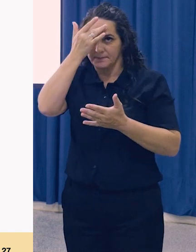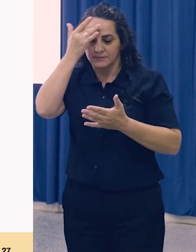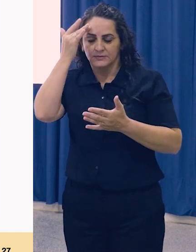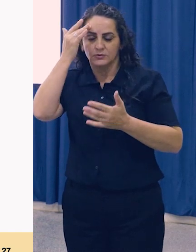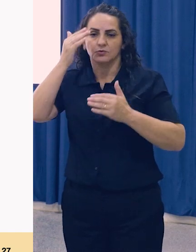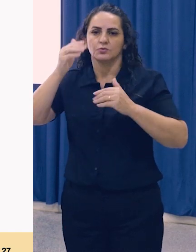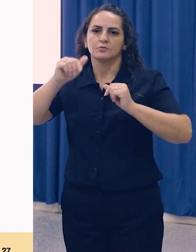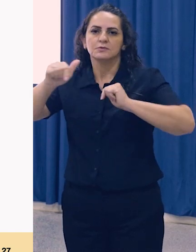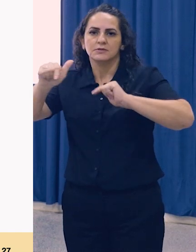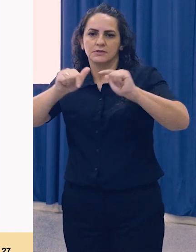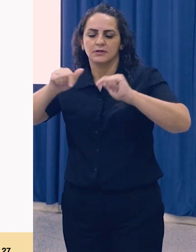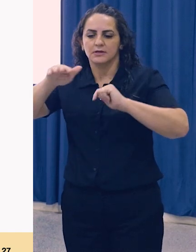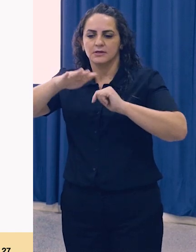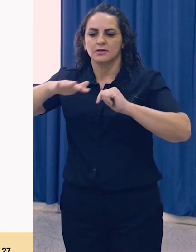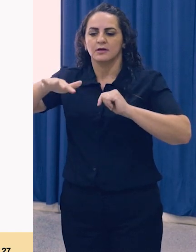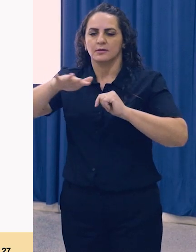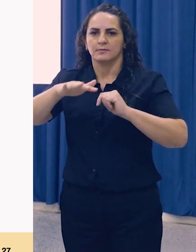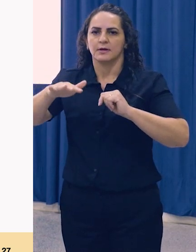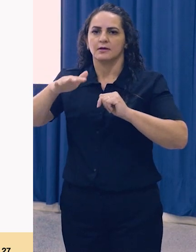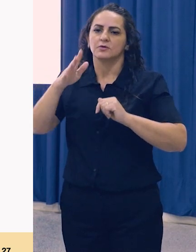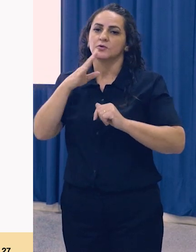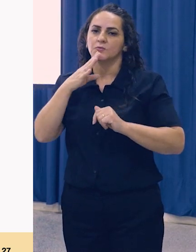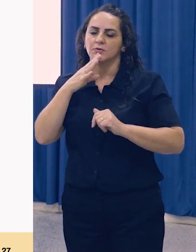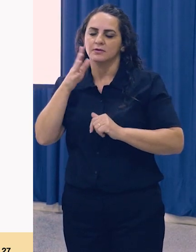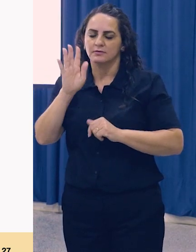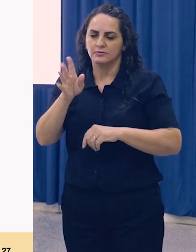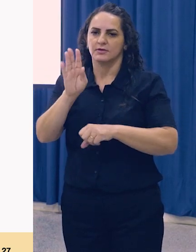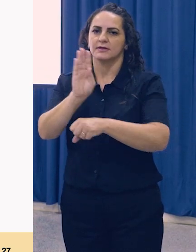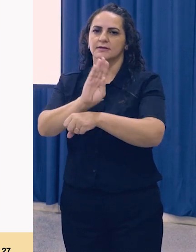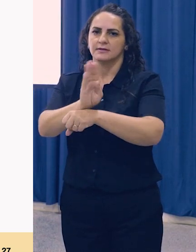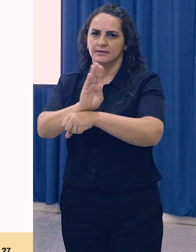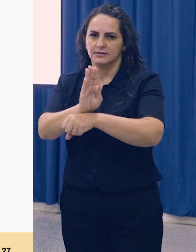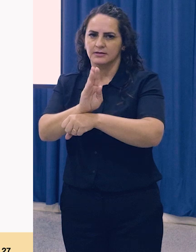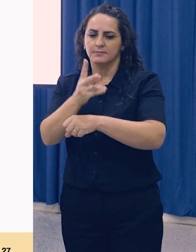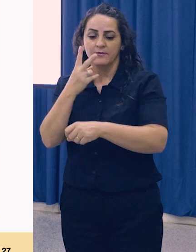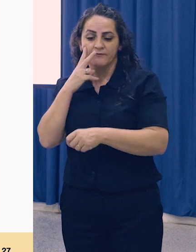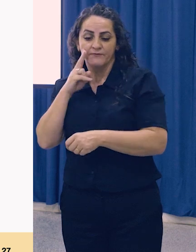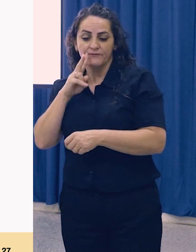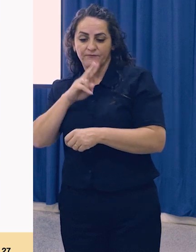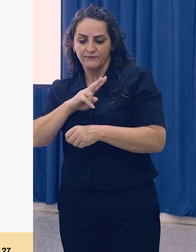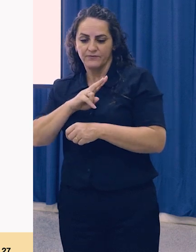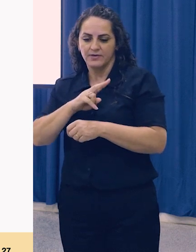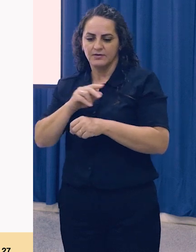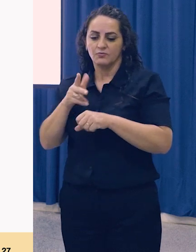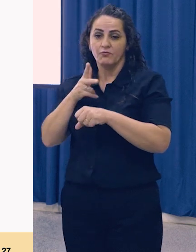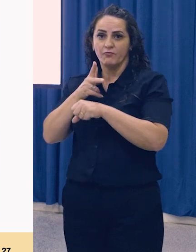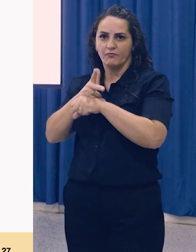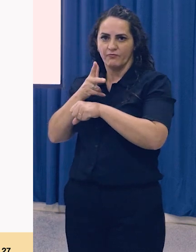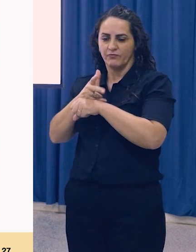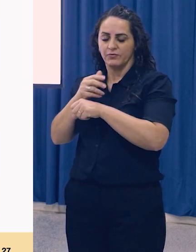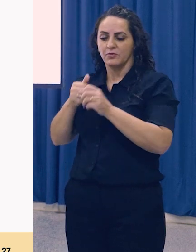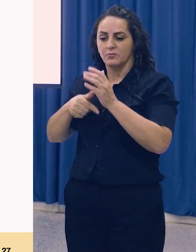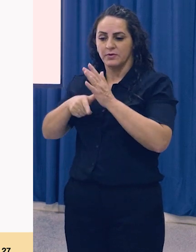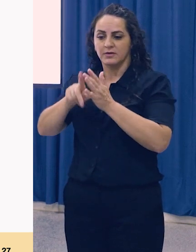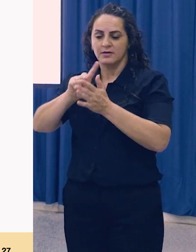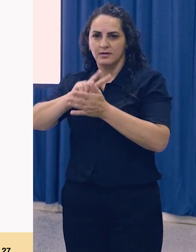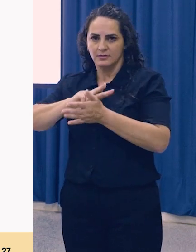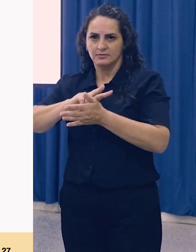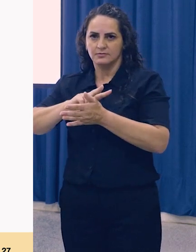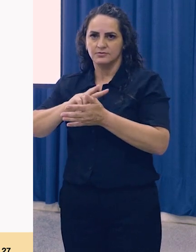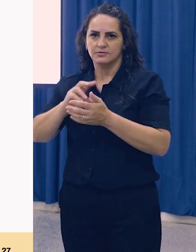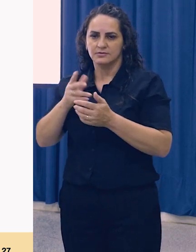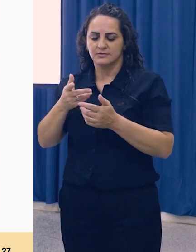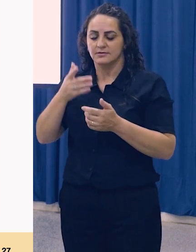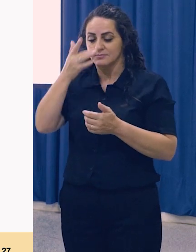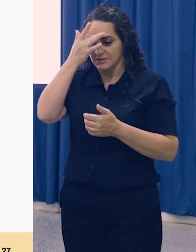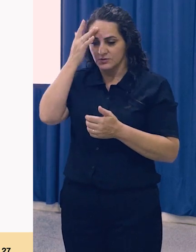profissionais que conhecem cinema e viram o filme exclusivamente antes da estreia, fizeram algumas